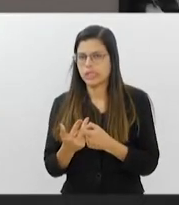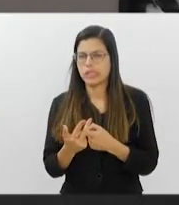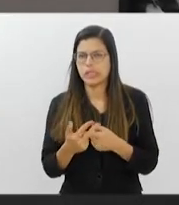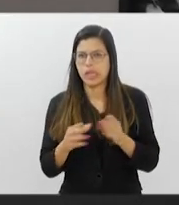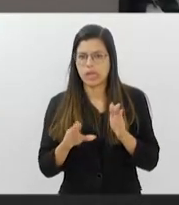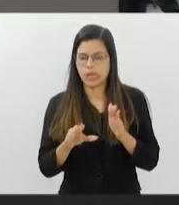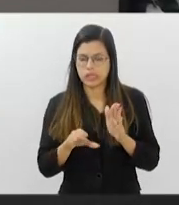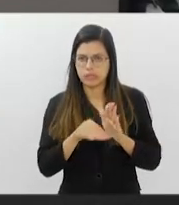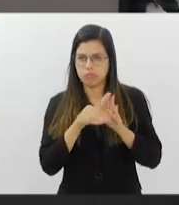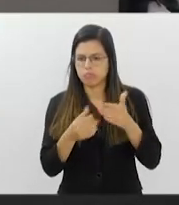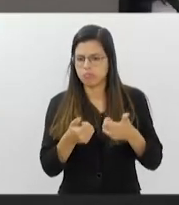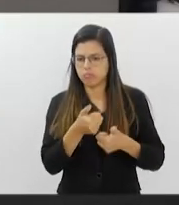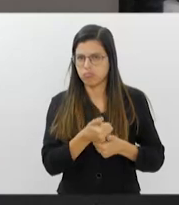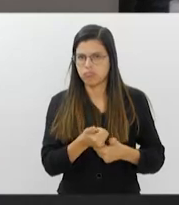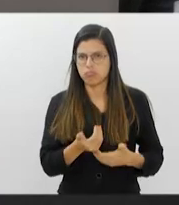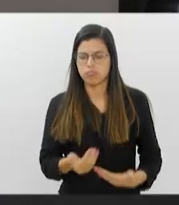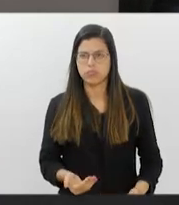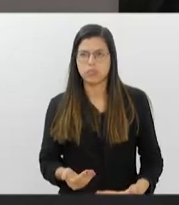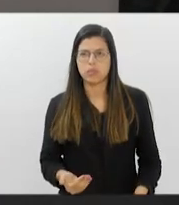não me parece,